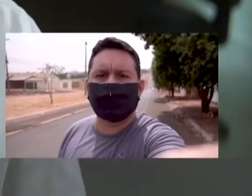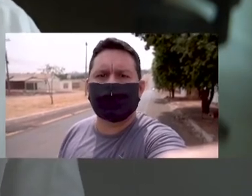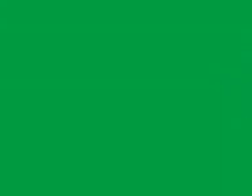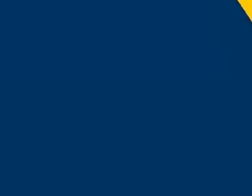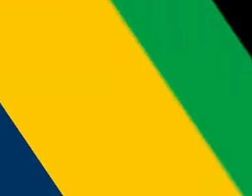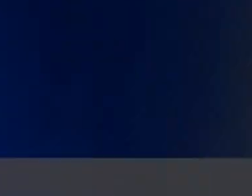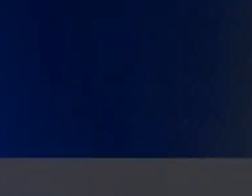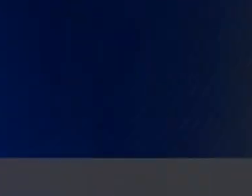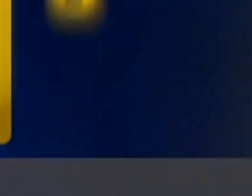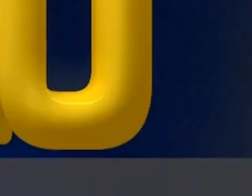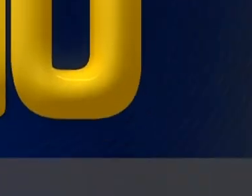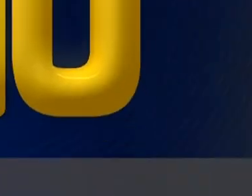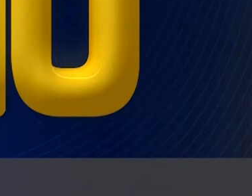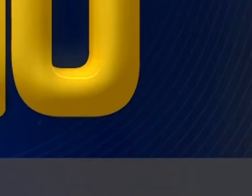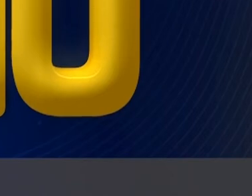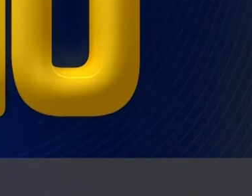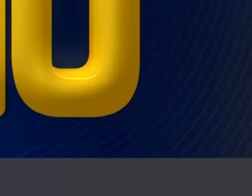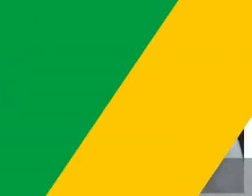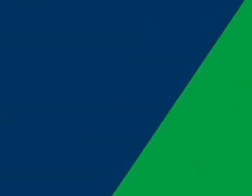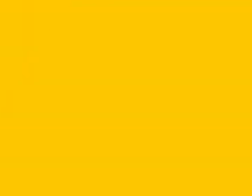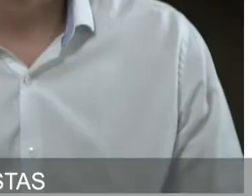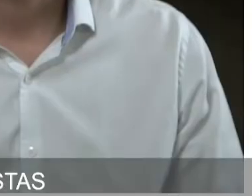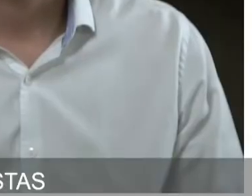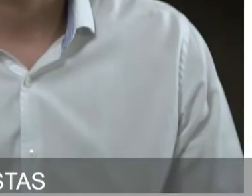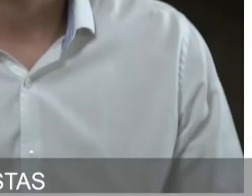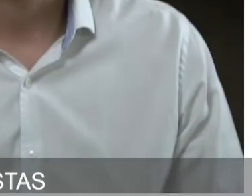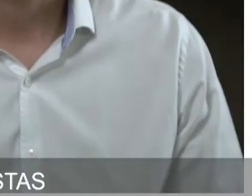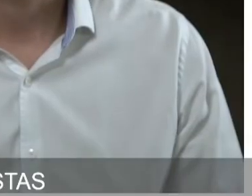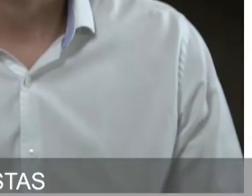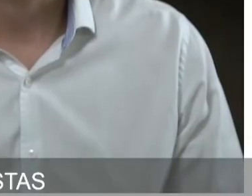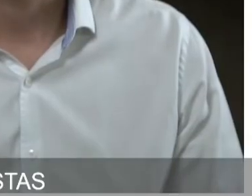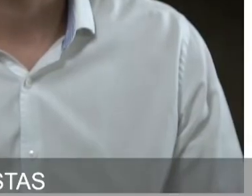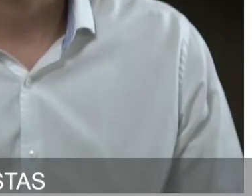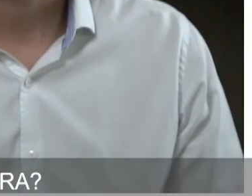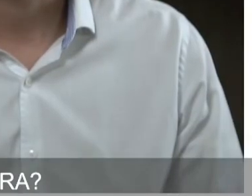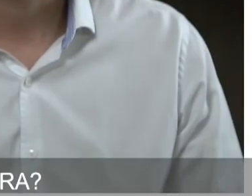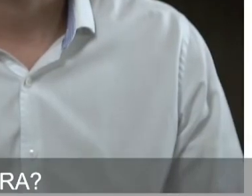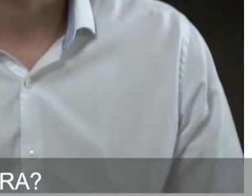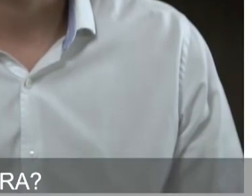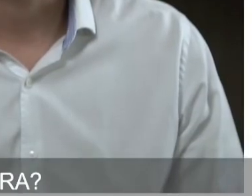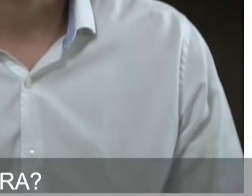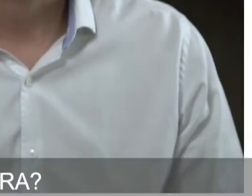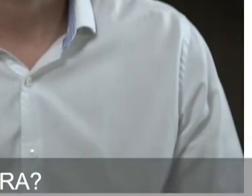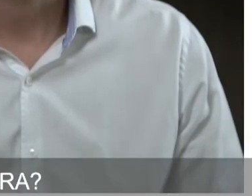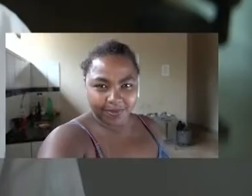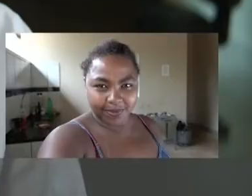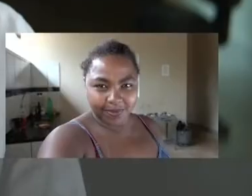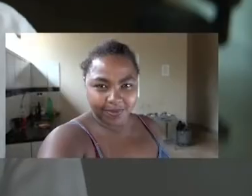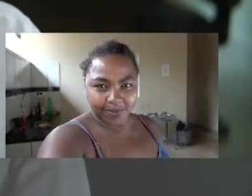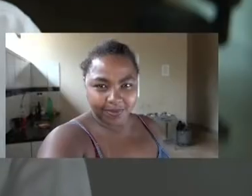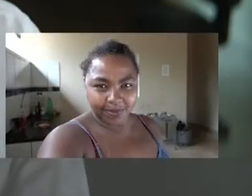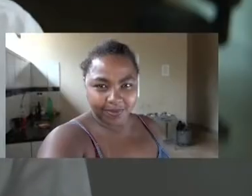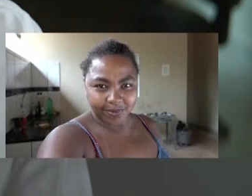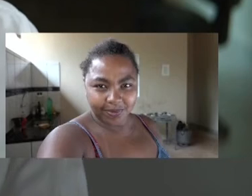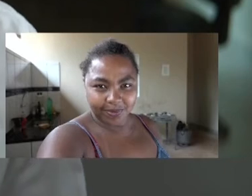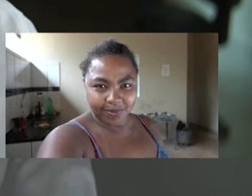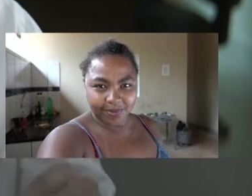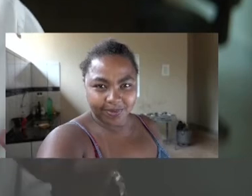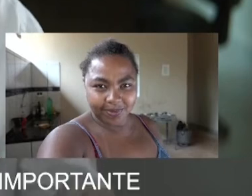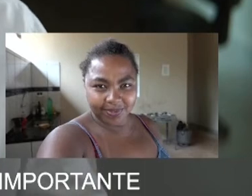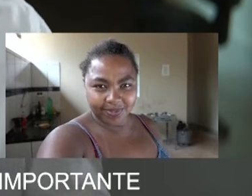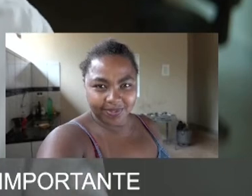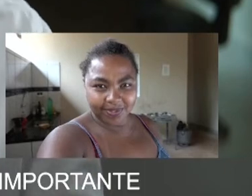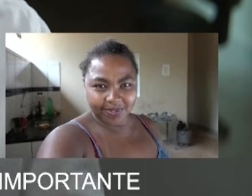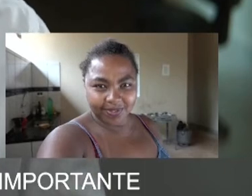das estradas vicinais. Voto no 10! Oi, Zé, quais são suas propostas para as mulheres de Itumbiara? Olá,